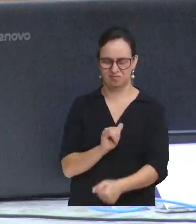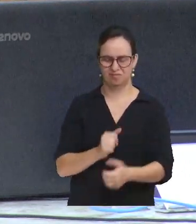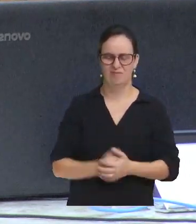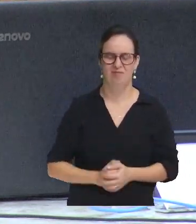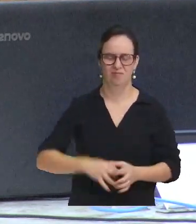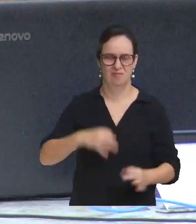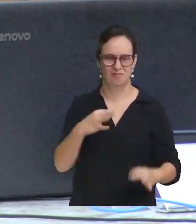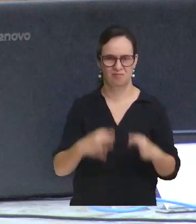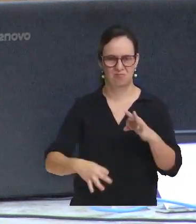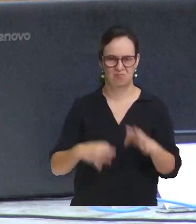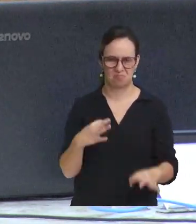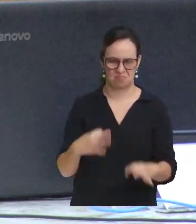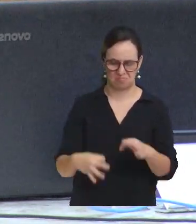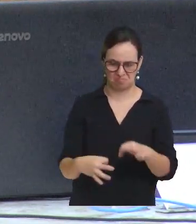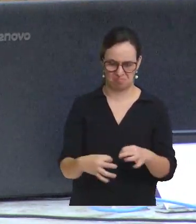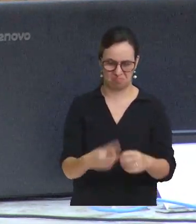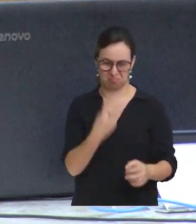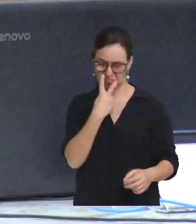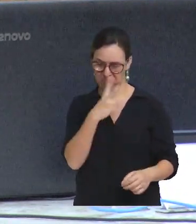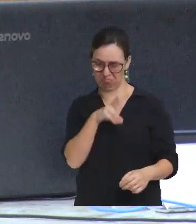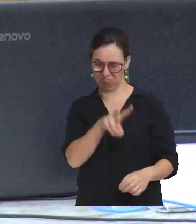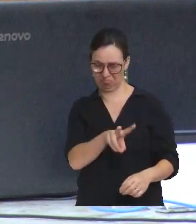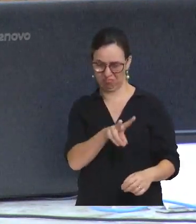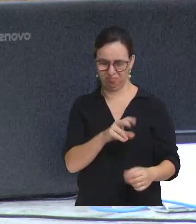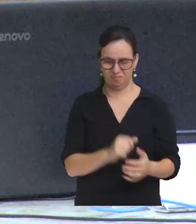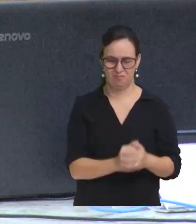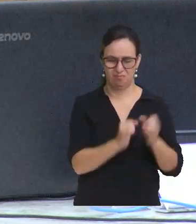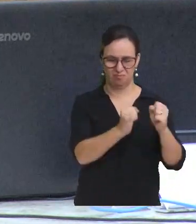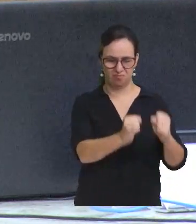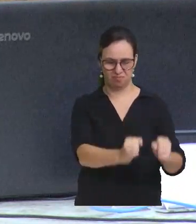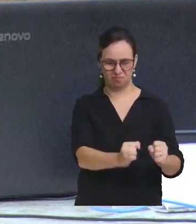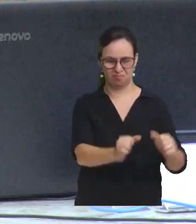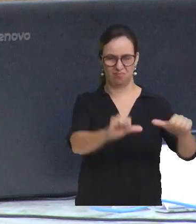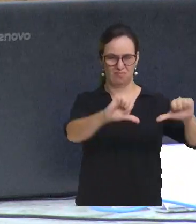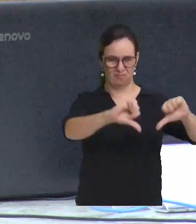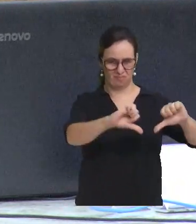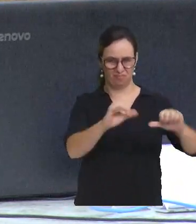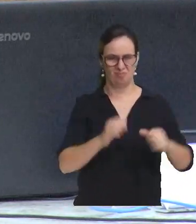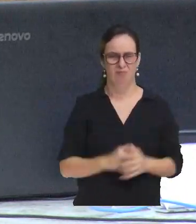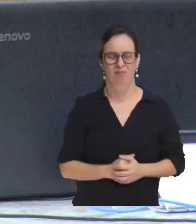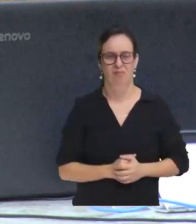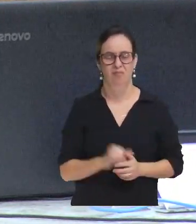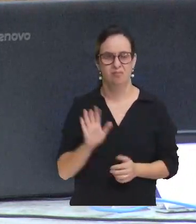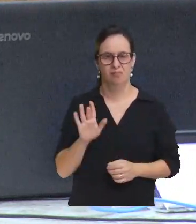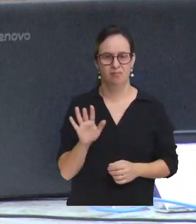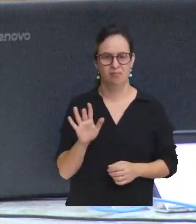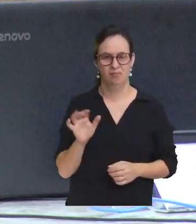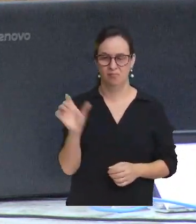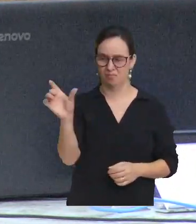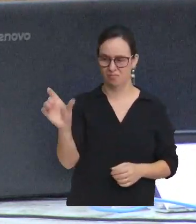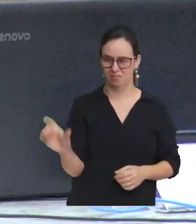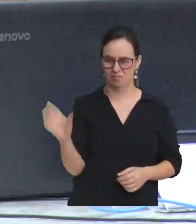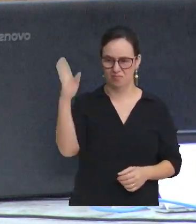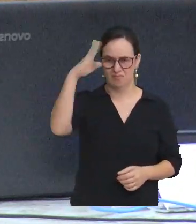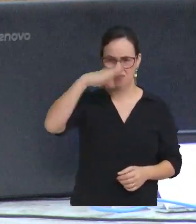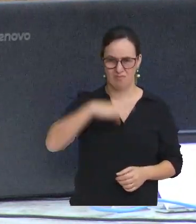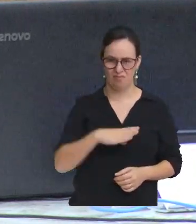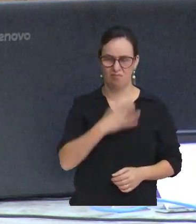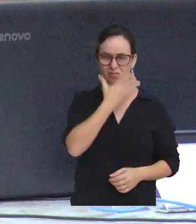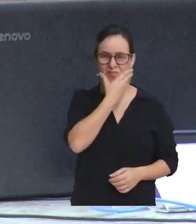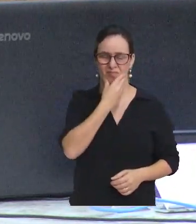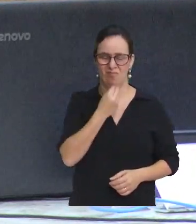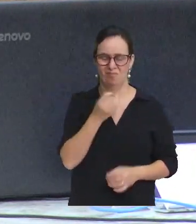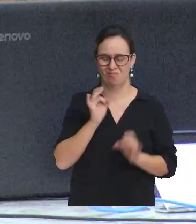ver agigantarem-se os poderes nas mãos dos maus, o homem chega a desanimar-se da virtude,